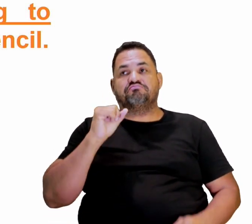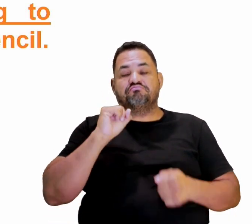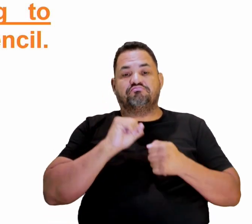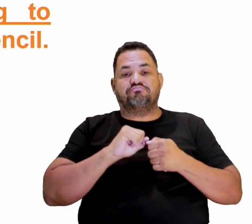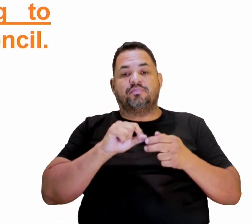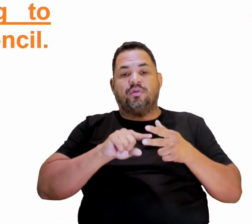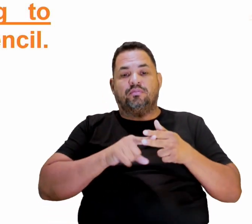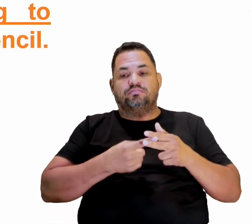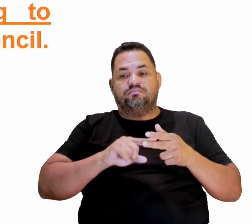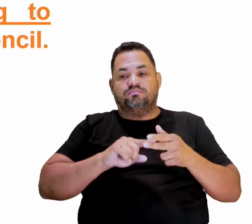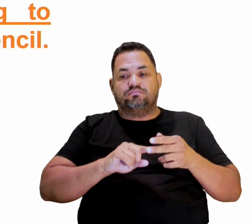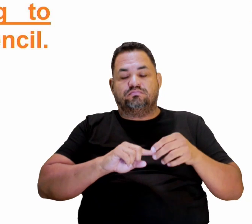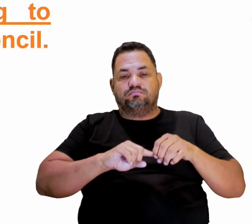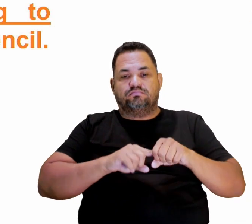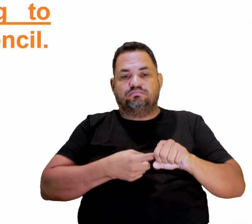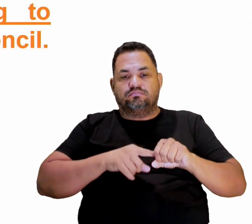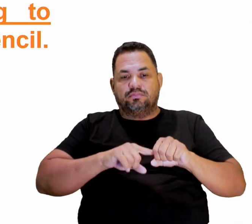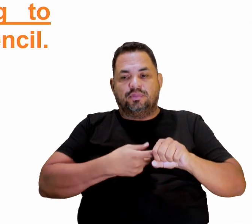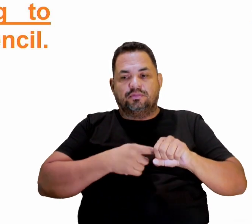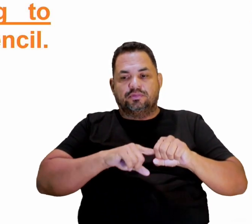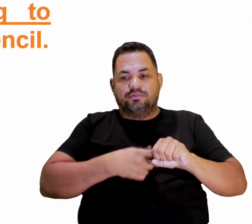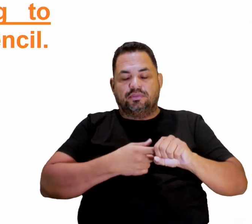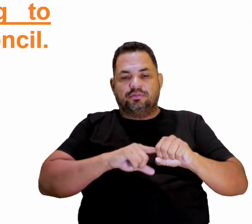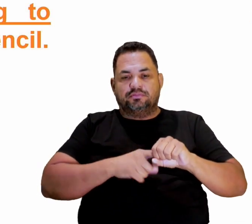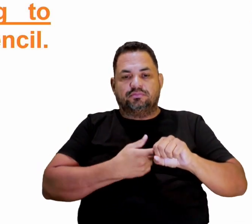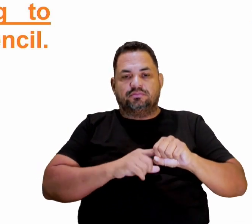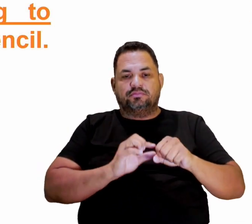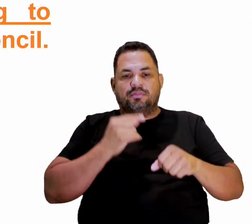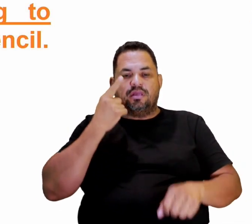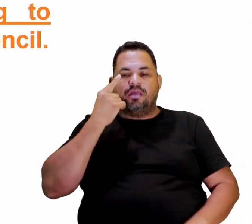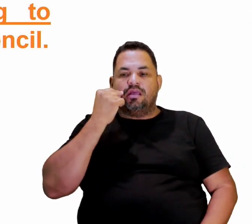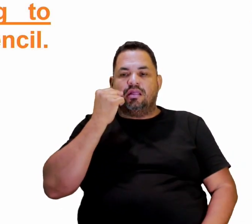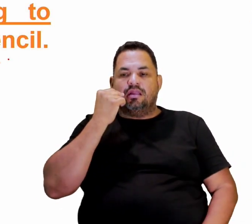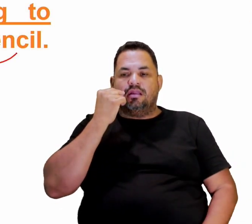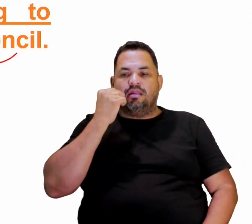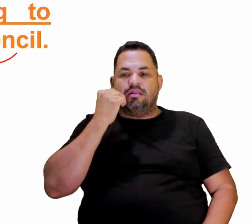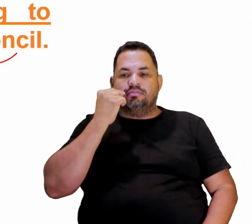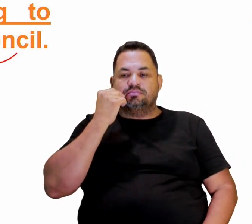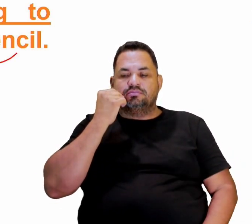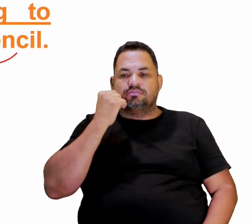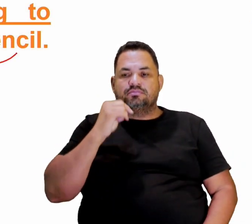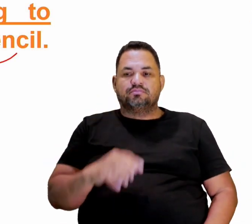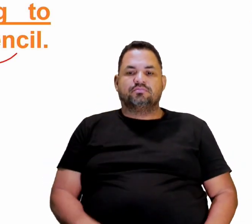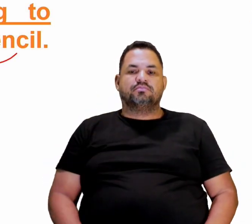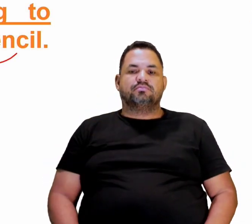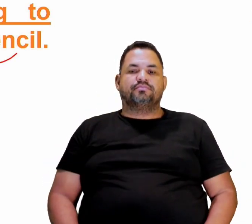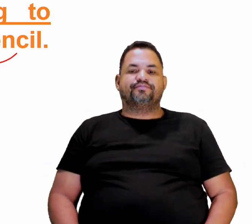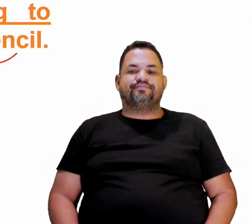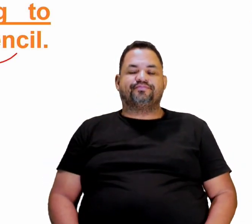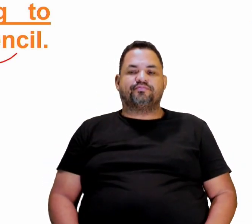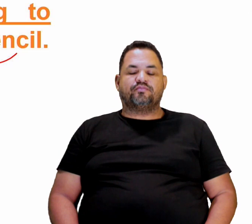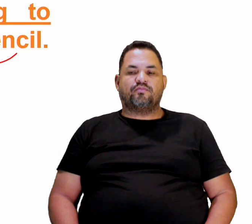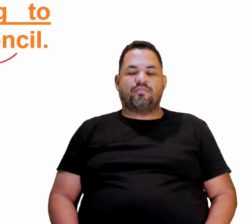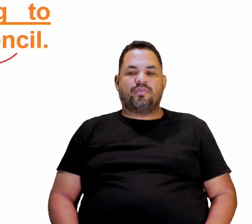apontar um lápis I going my hands